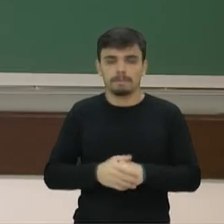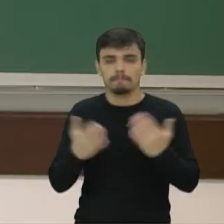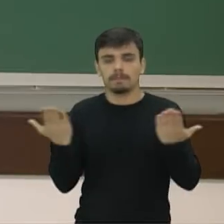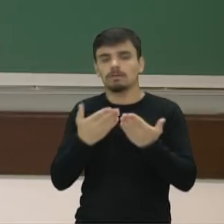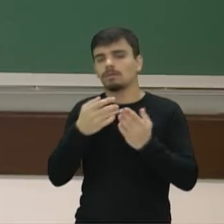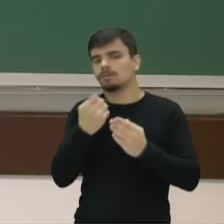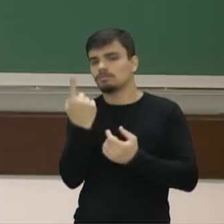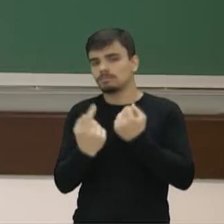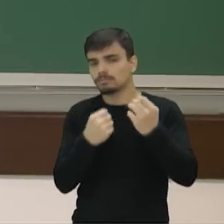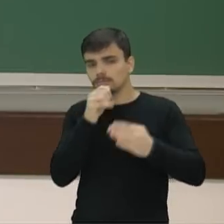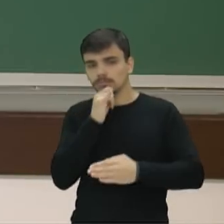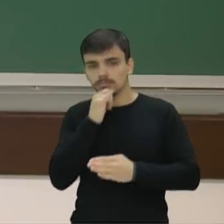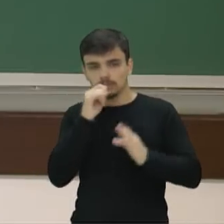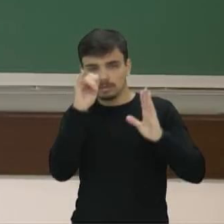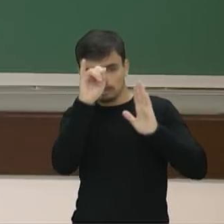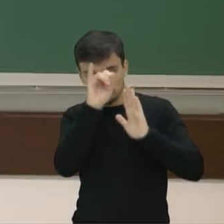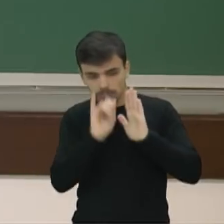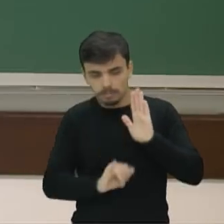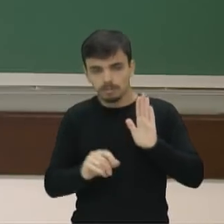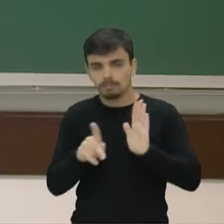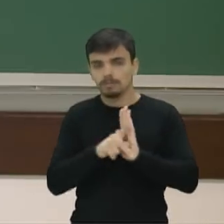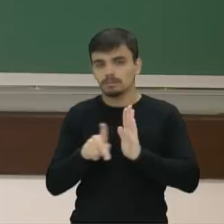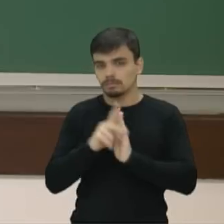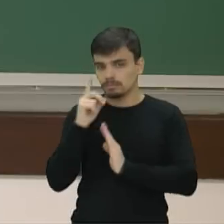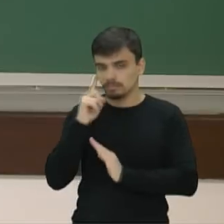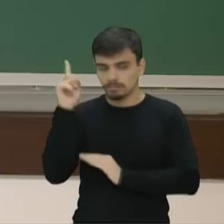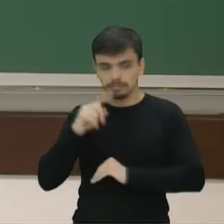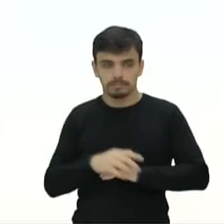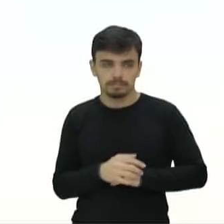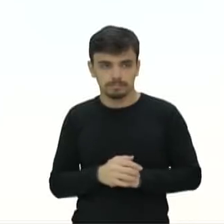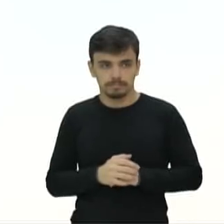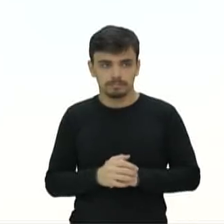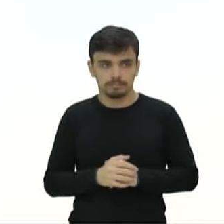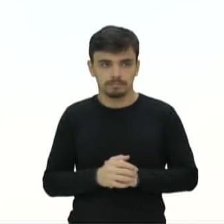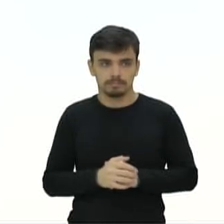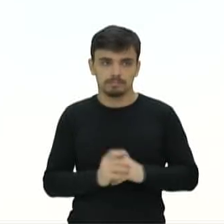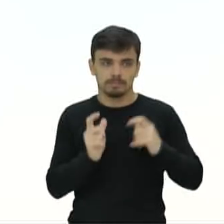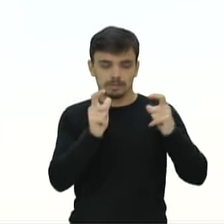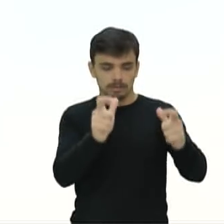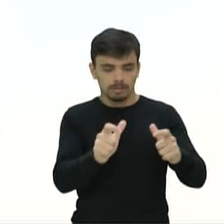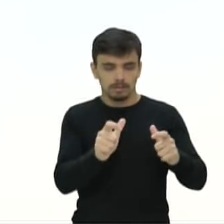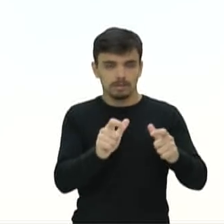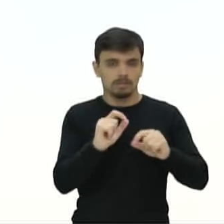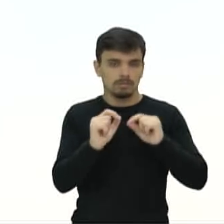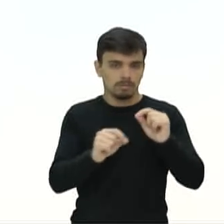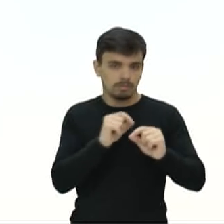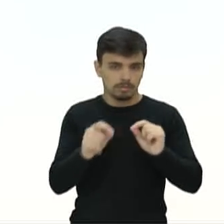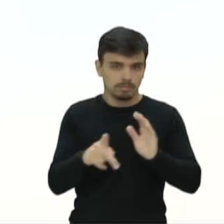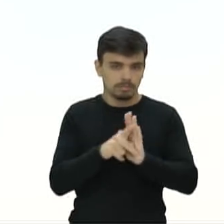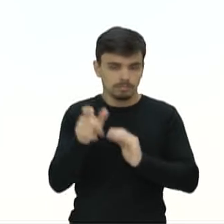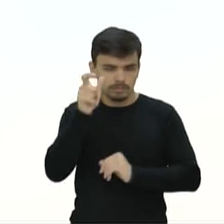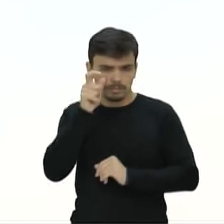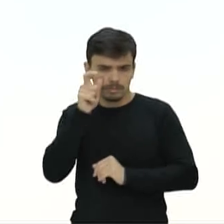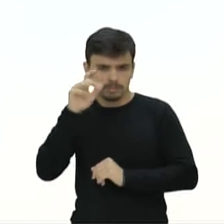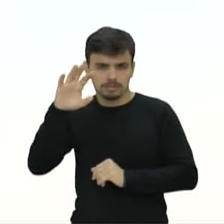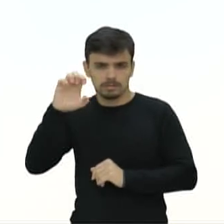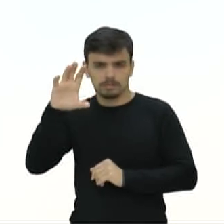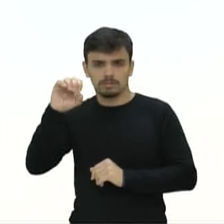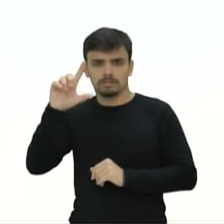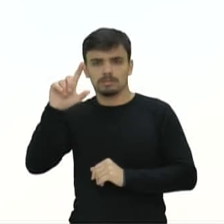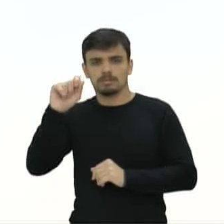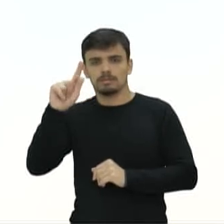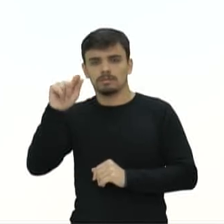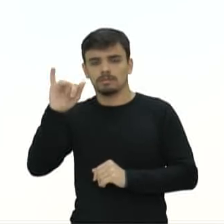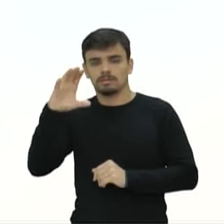alguns exemplos dessas unidades de uso sustentável. Área de relevante interesse ecológico, floresta